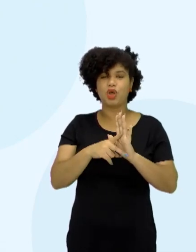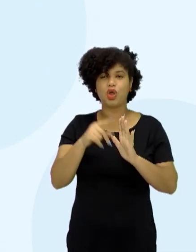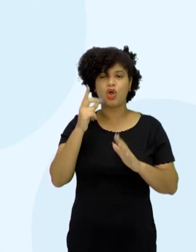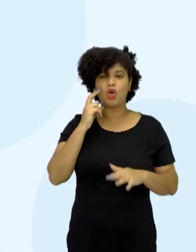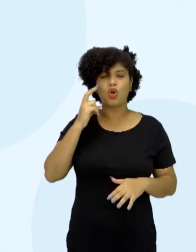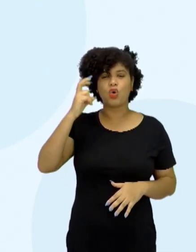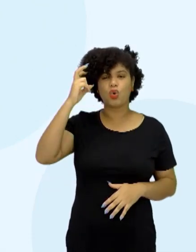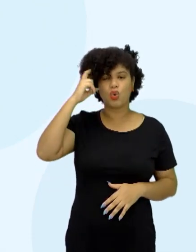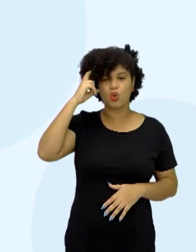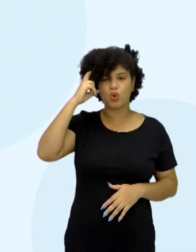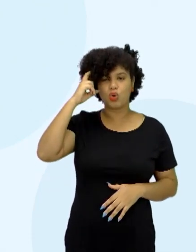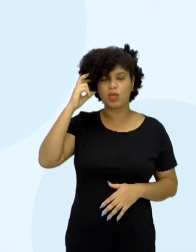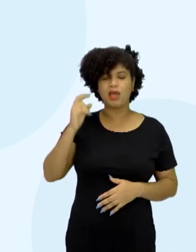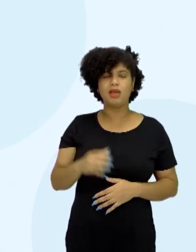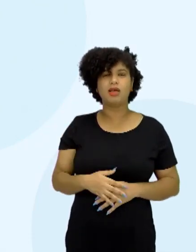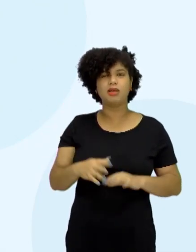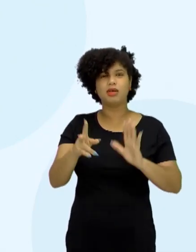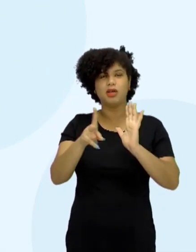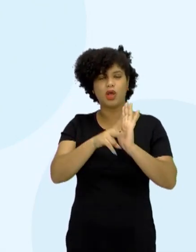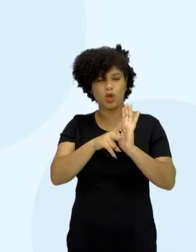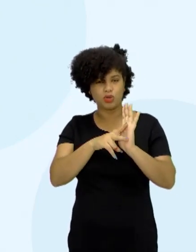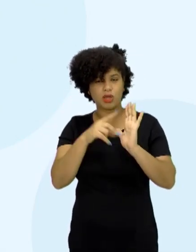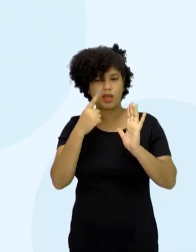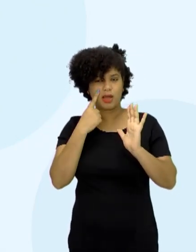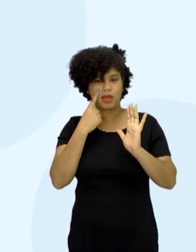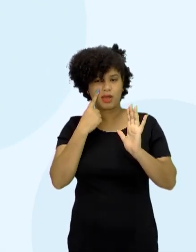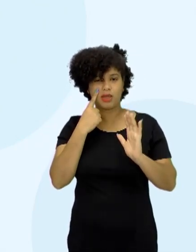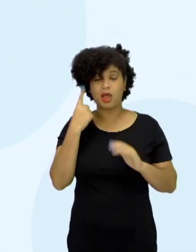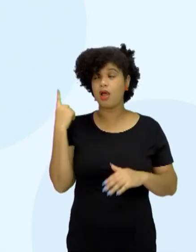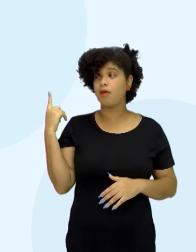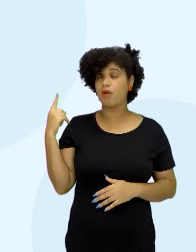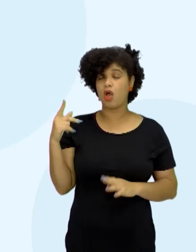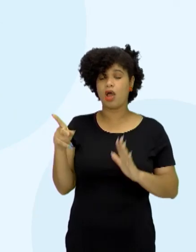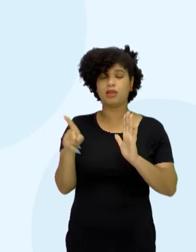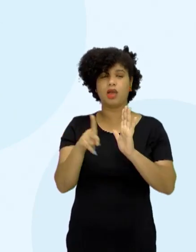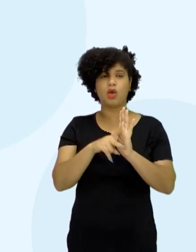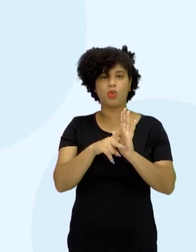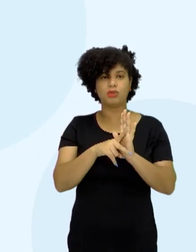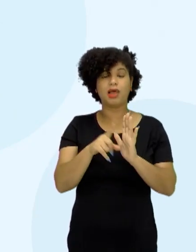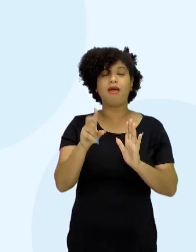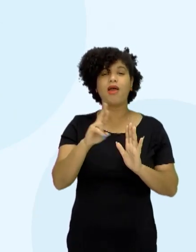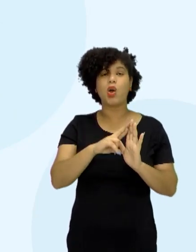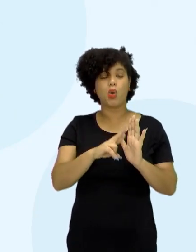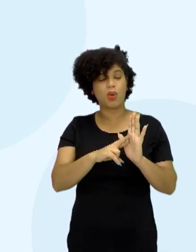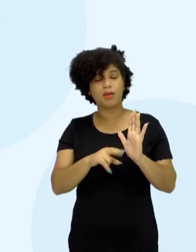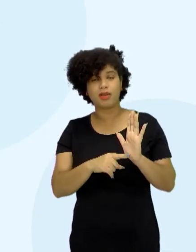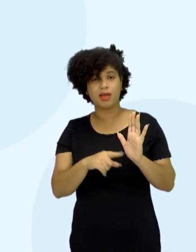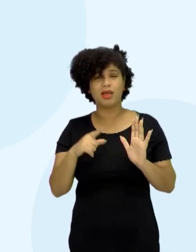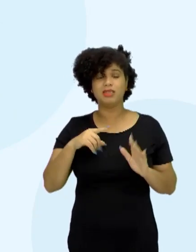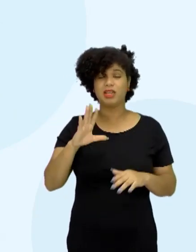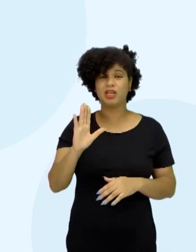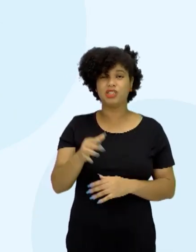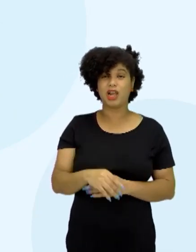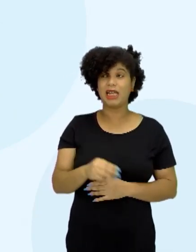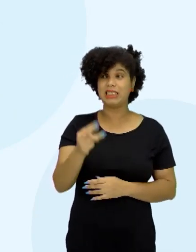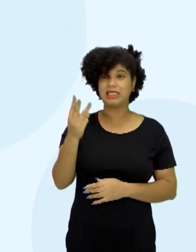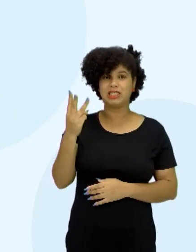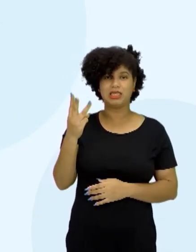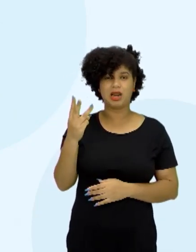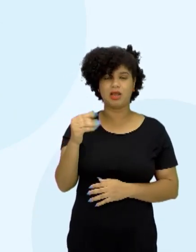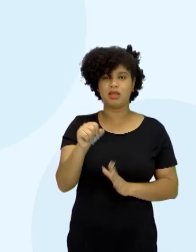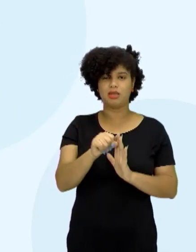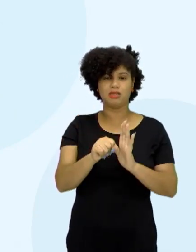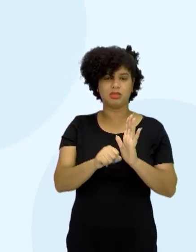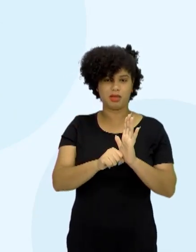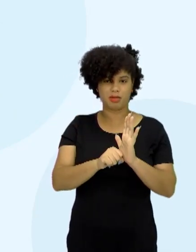a escravidão não era exceção. Era a regra, e era uma regra mantida aí por mais de 3 séculos. E a segunda